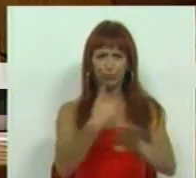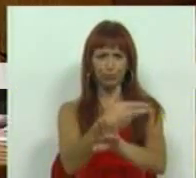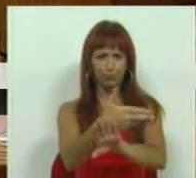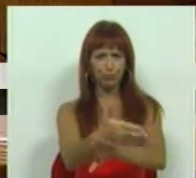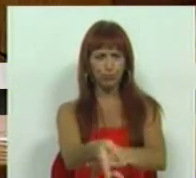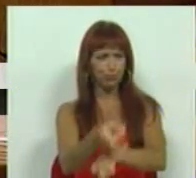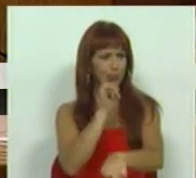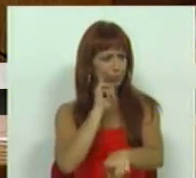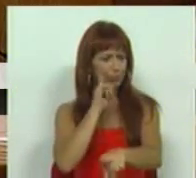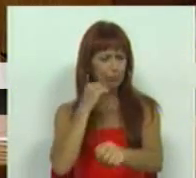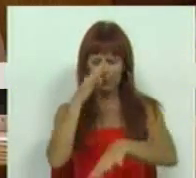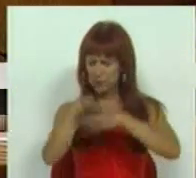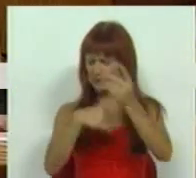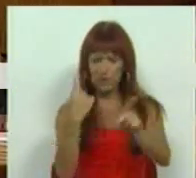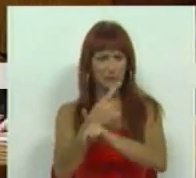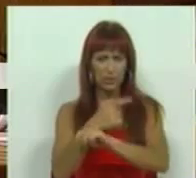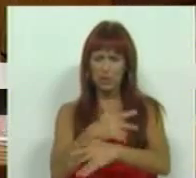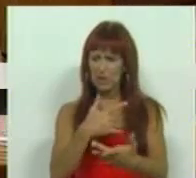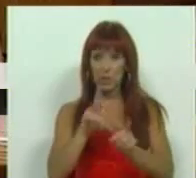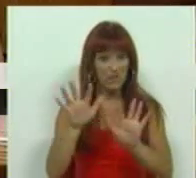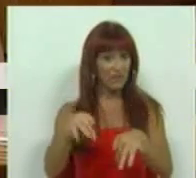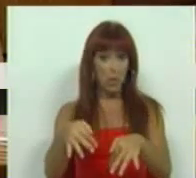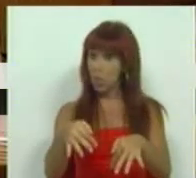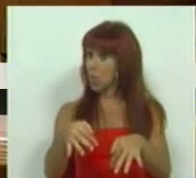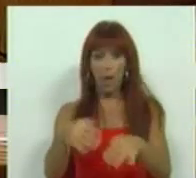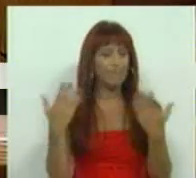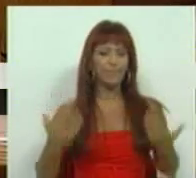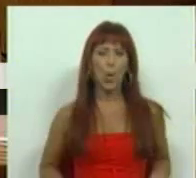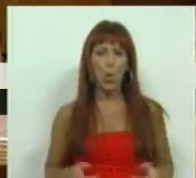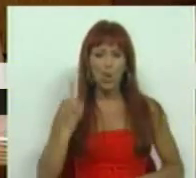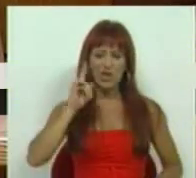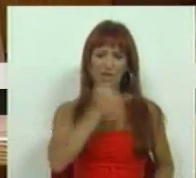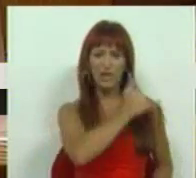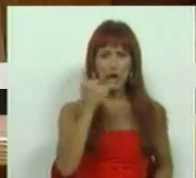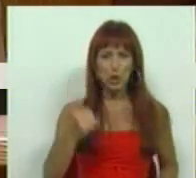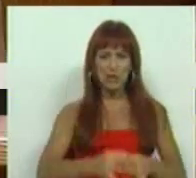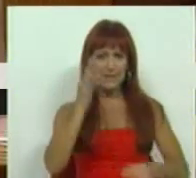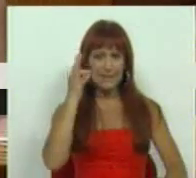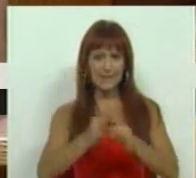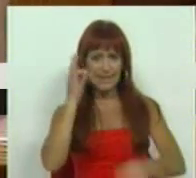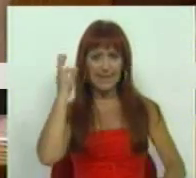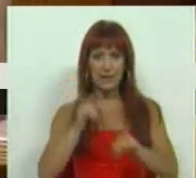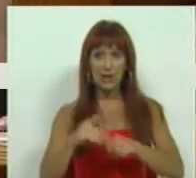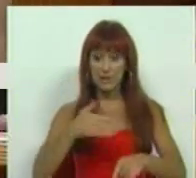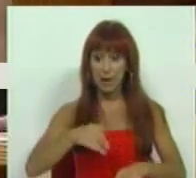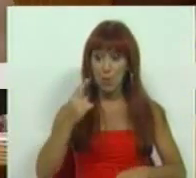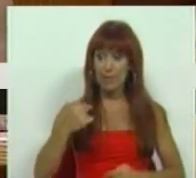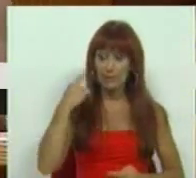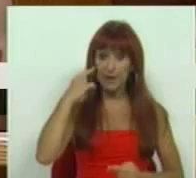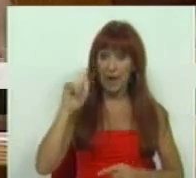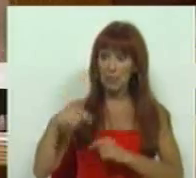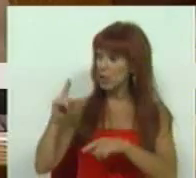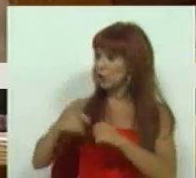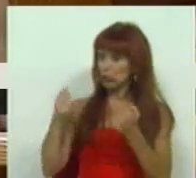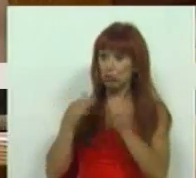atrasos, ilegalidades e atrapalhadas várias parece não ter fim. Hoje, dia 22 de setembro, uma semana depois do momento em